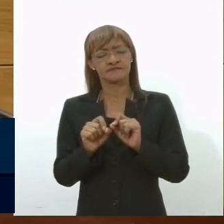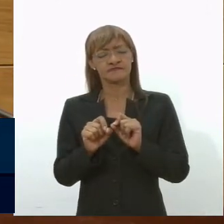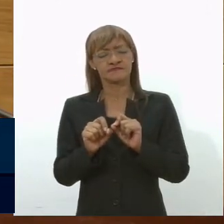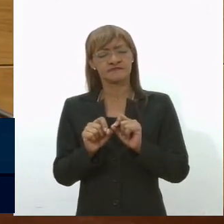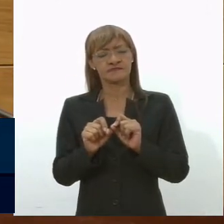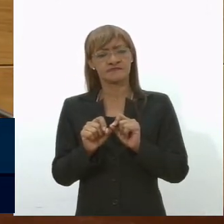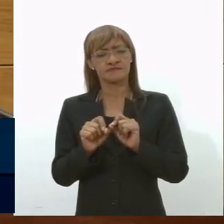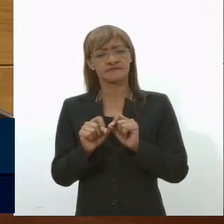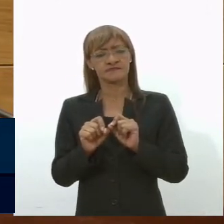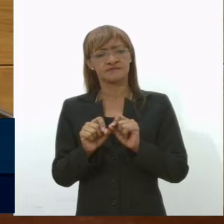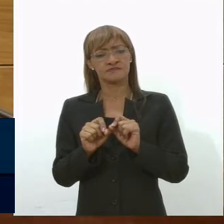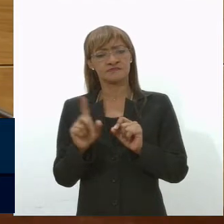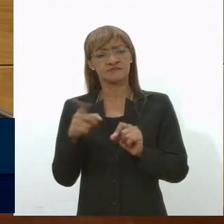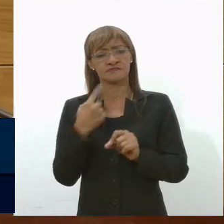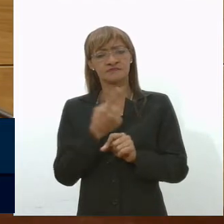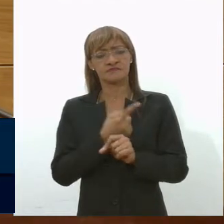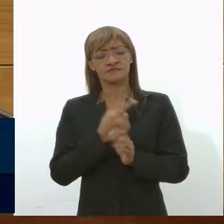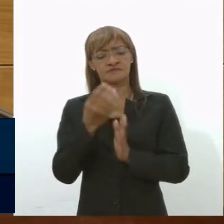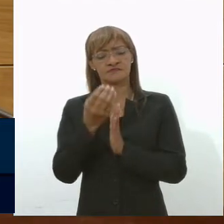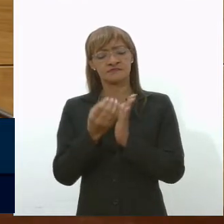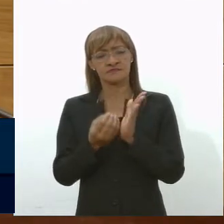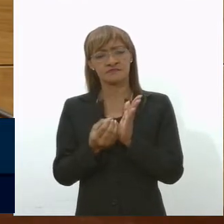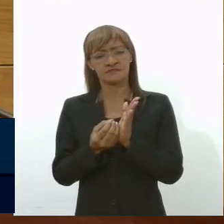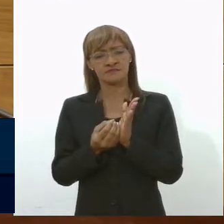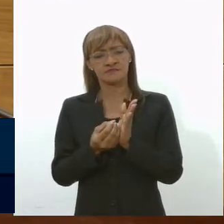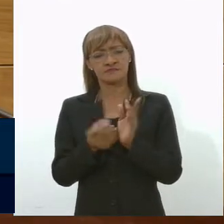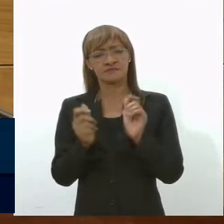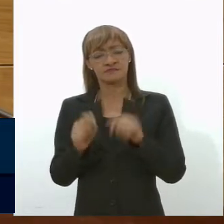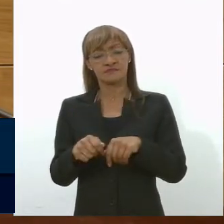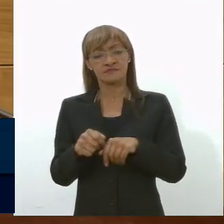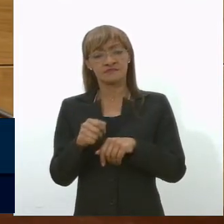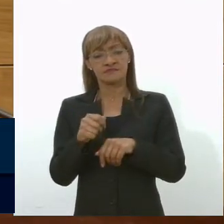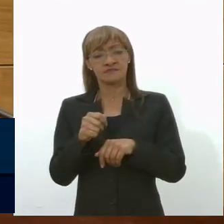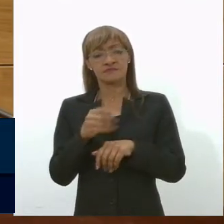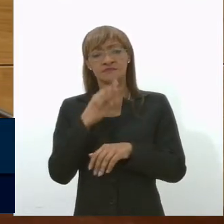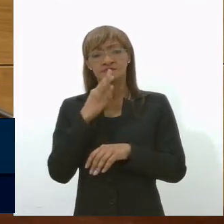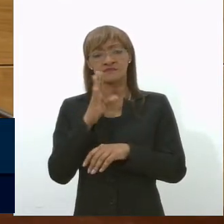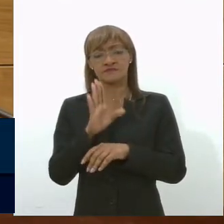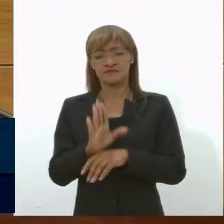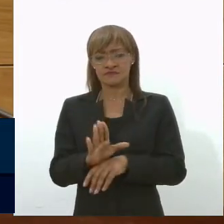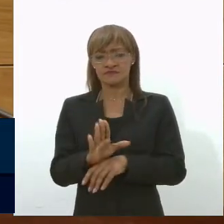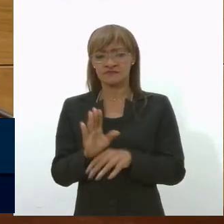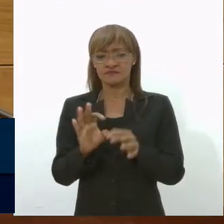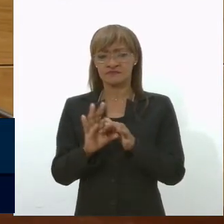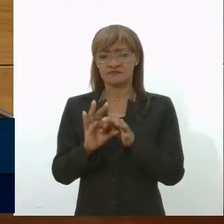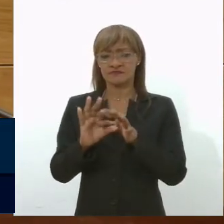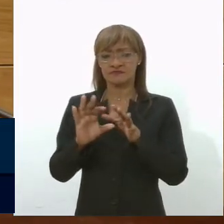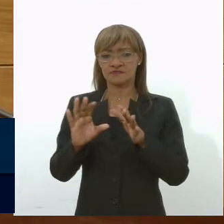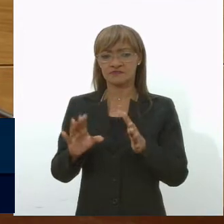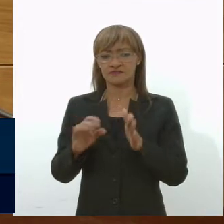Estamos enviando a Vossa Excelência para fins de conhecimento, comunicação de celebração de